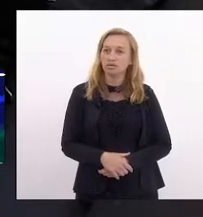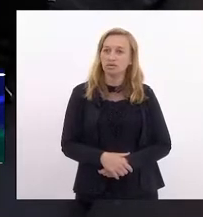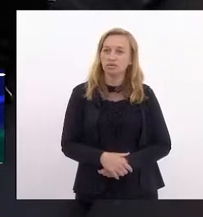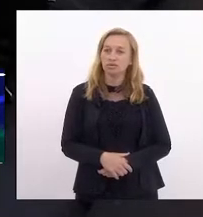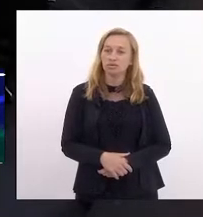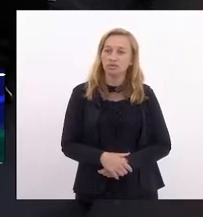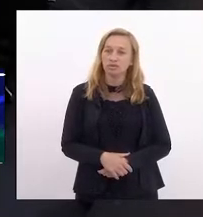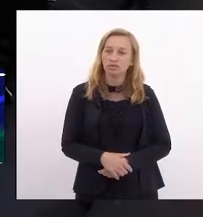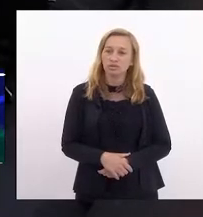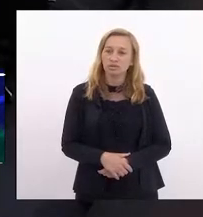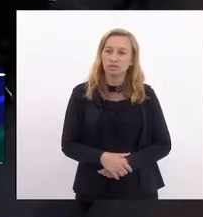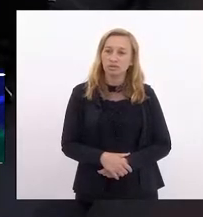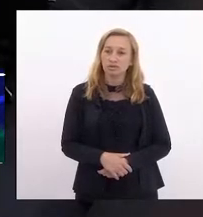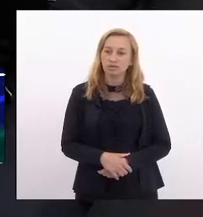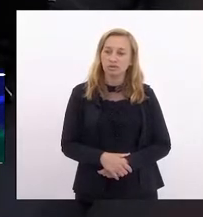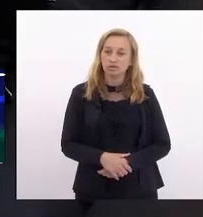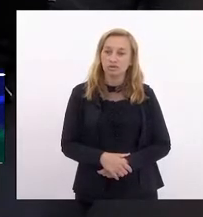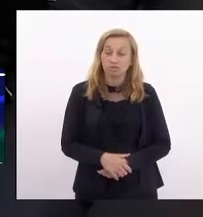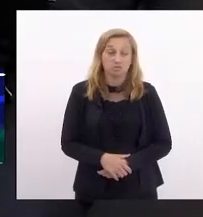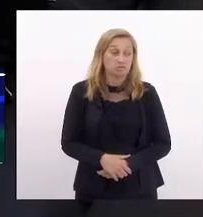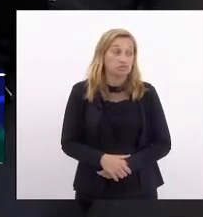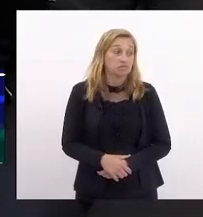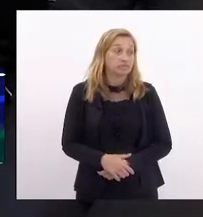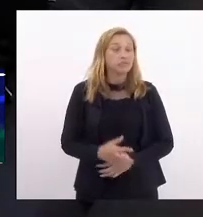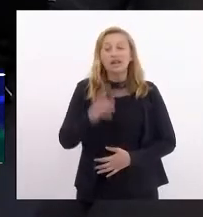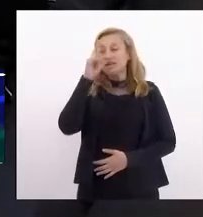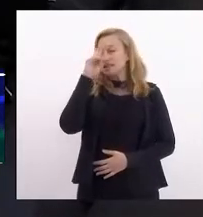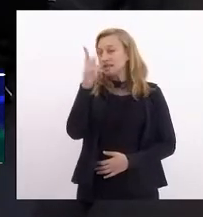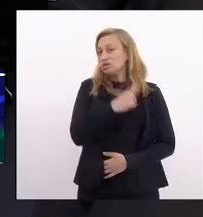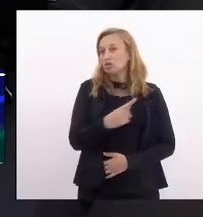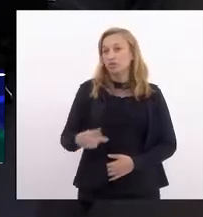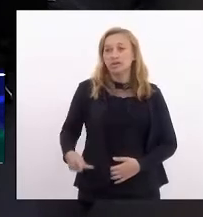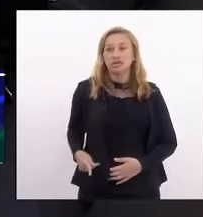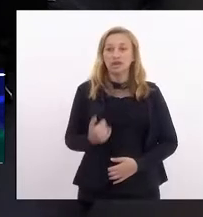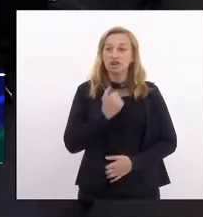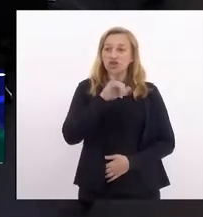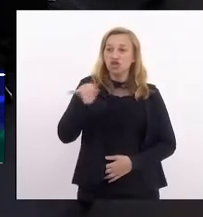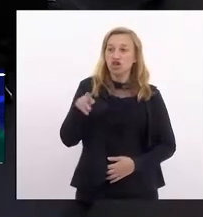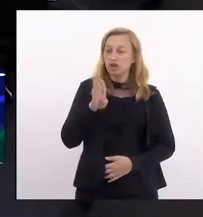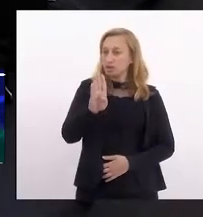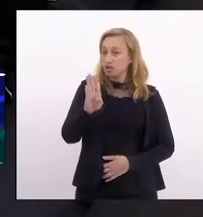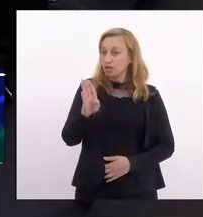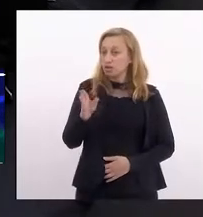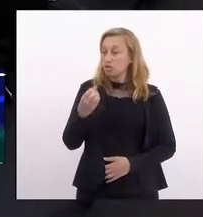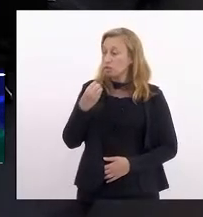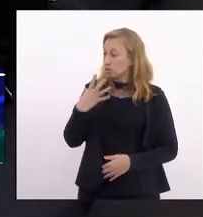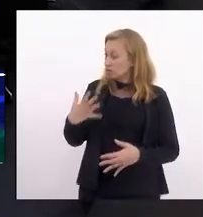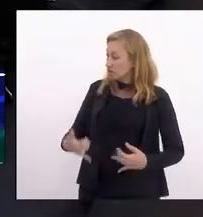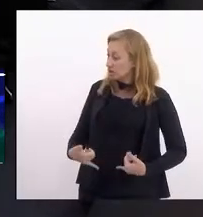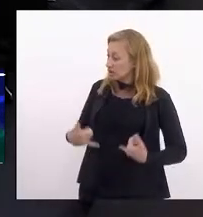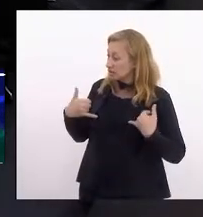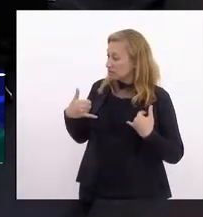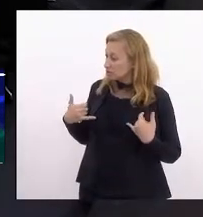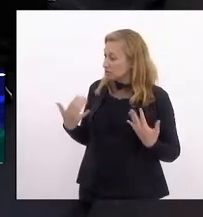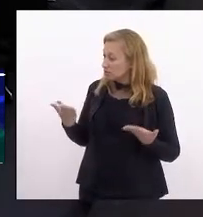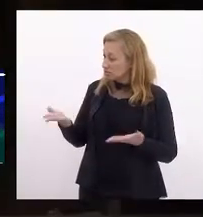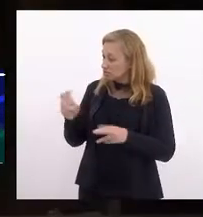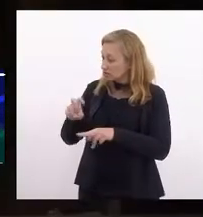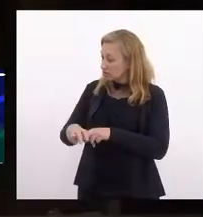eu sou presidente de cor prazer Grande